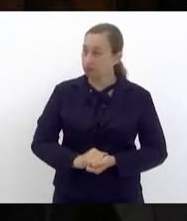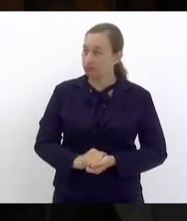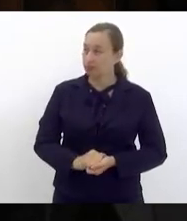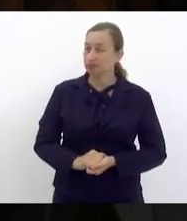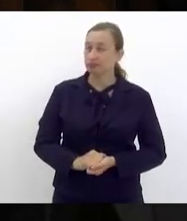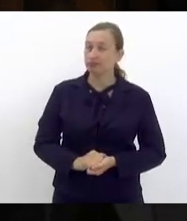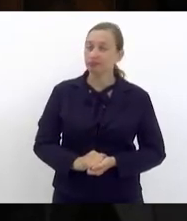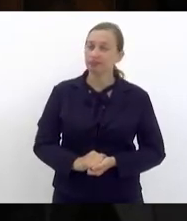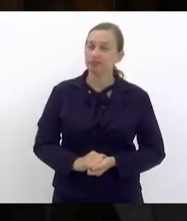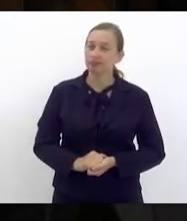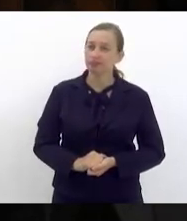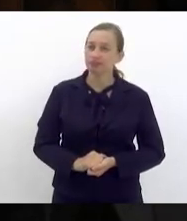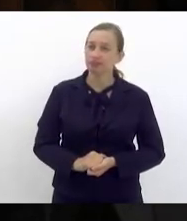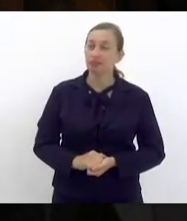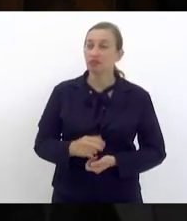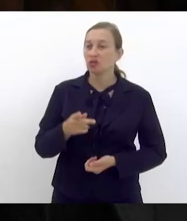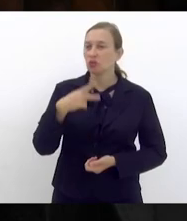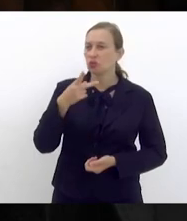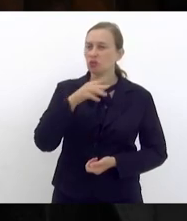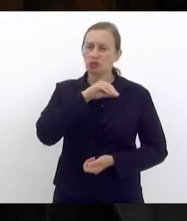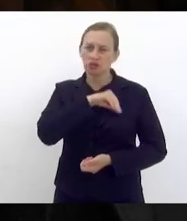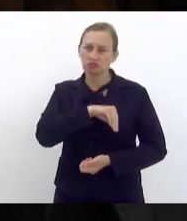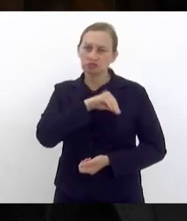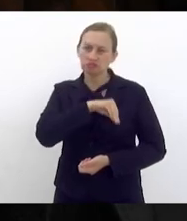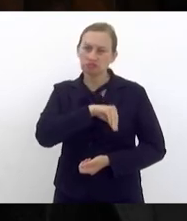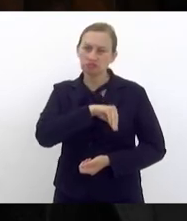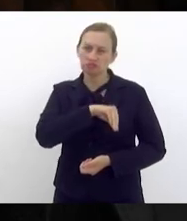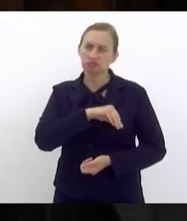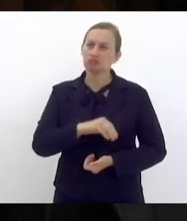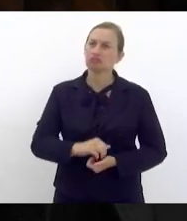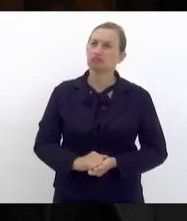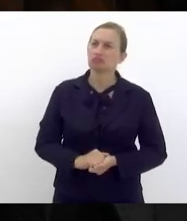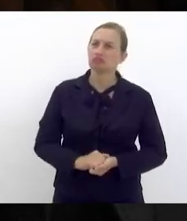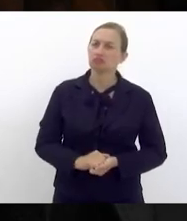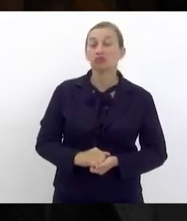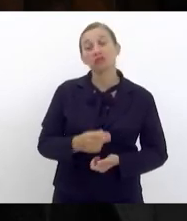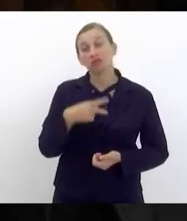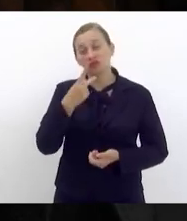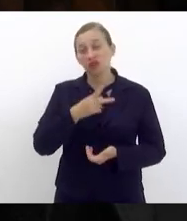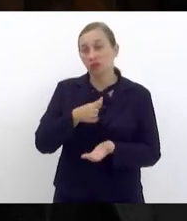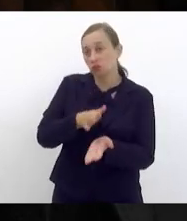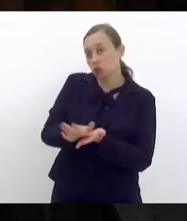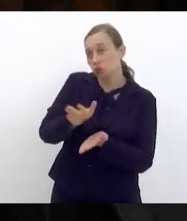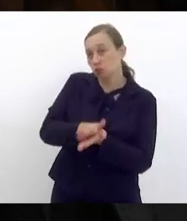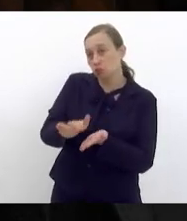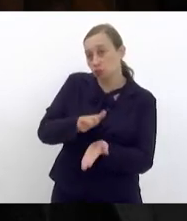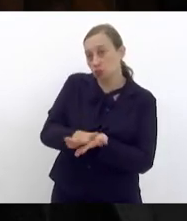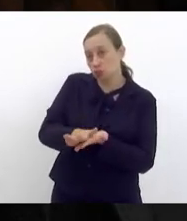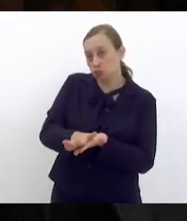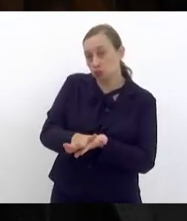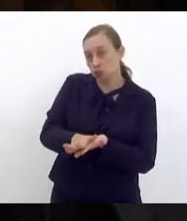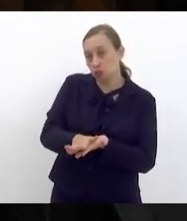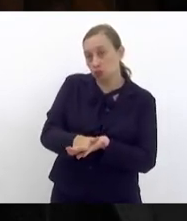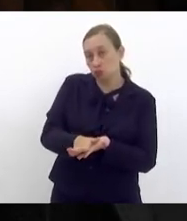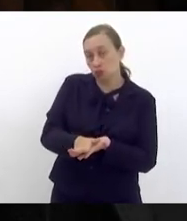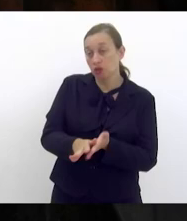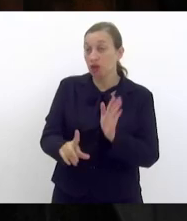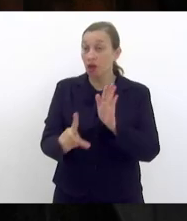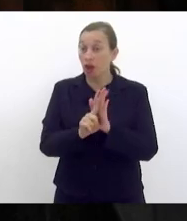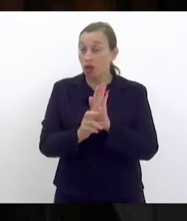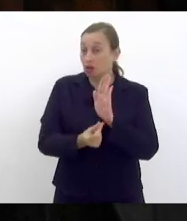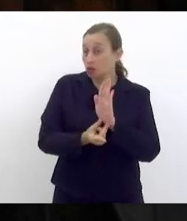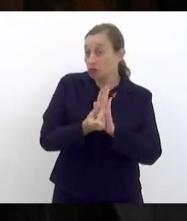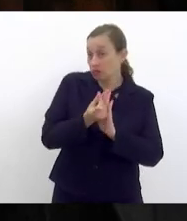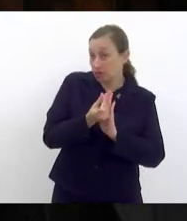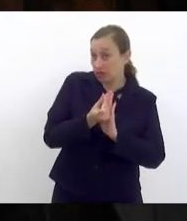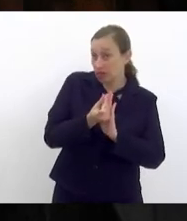E quando trata de remuneração, tratamos de gastos. E, consoante as leis